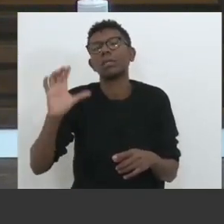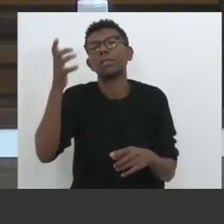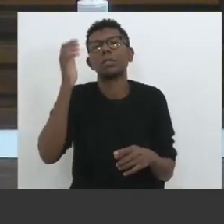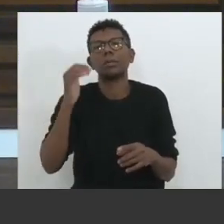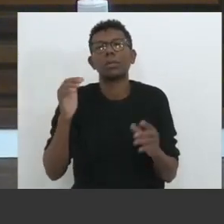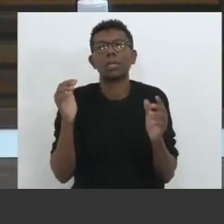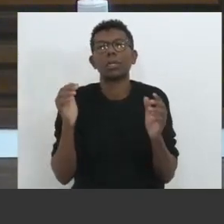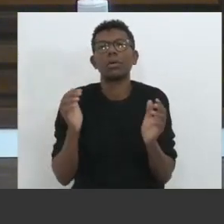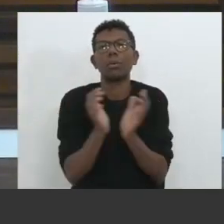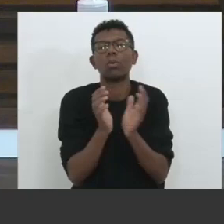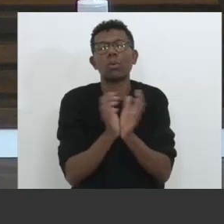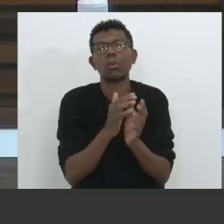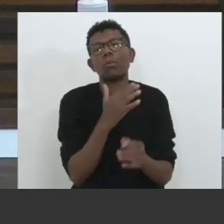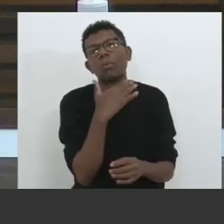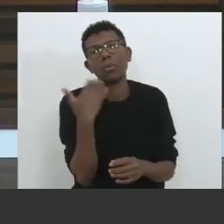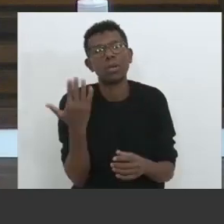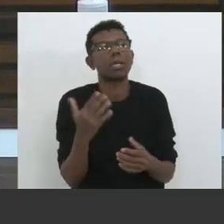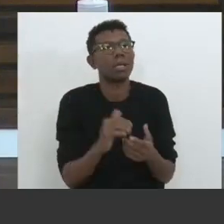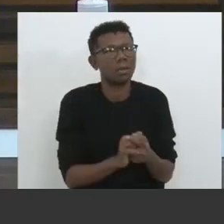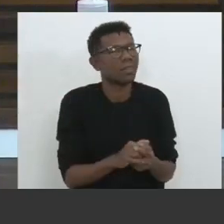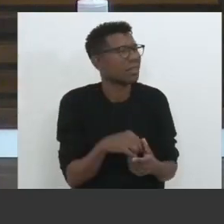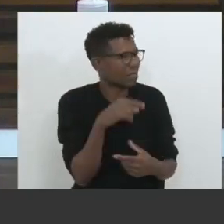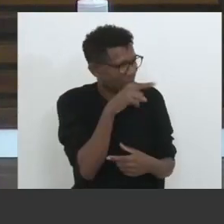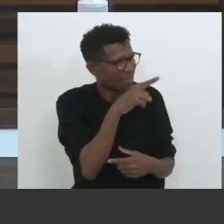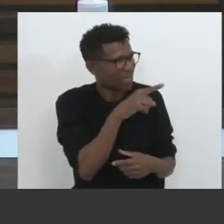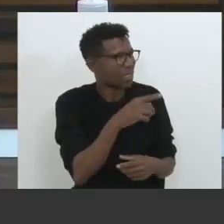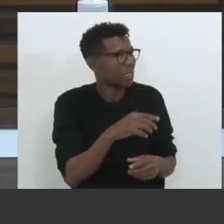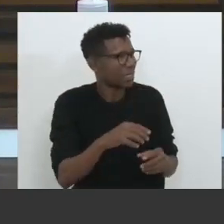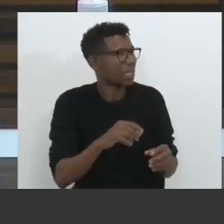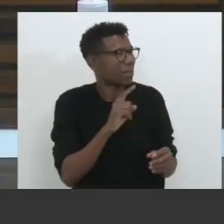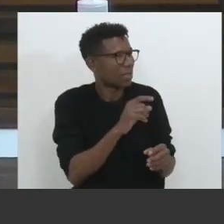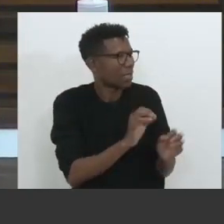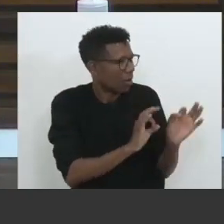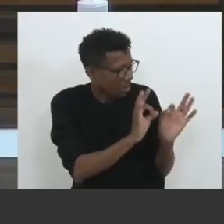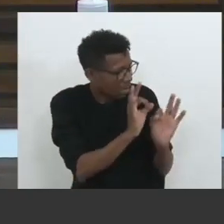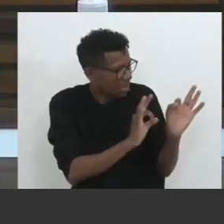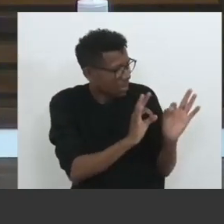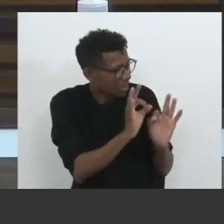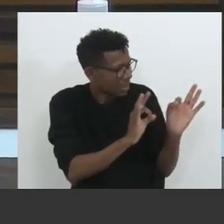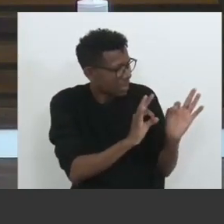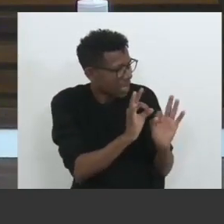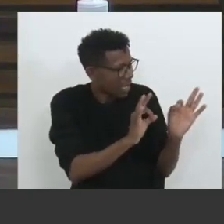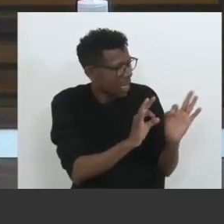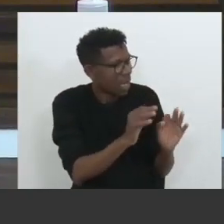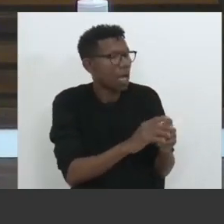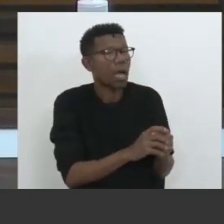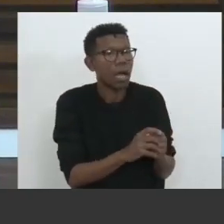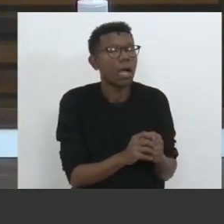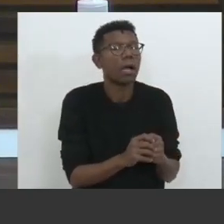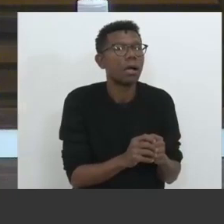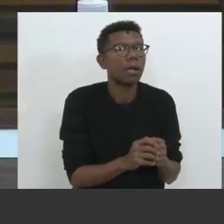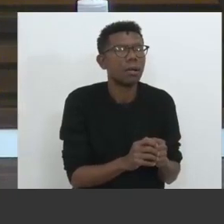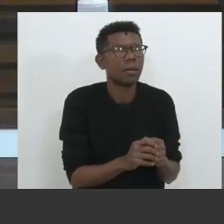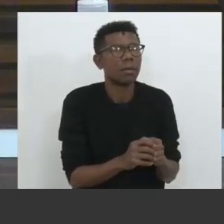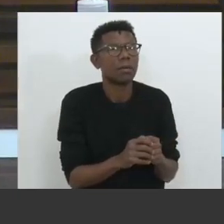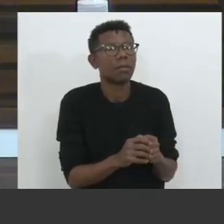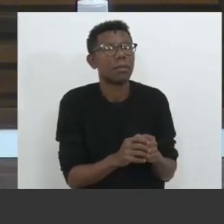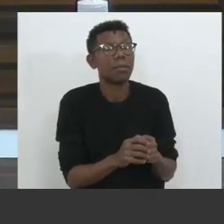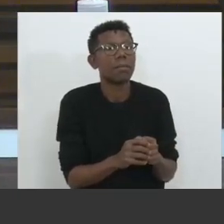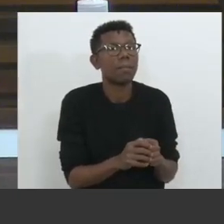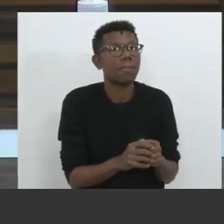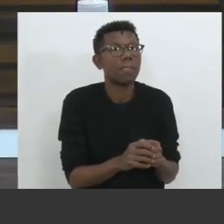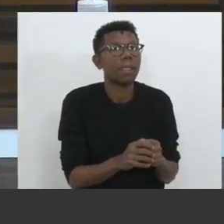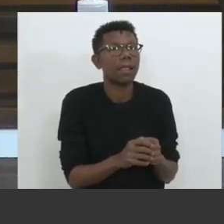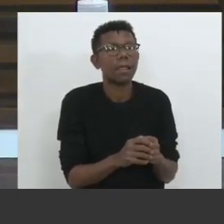enterro assim brincando todo mundo D gargalhada n achando graça de falar aqui lá que dininho vocês vão viver muitos anos tal não sei o que que é e nada